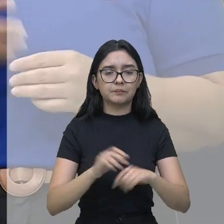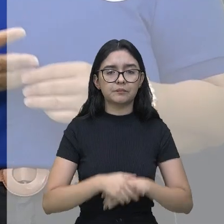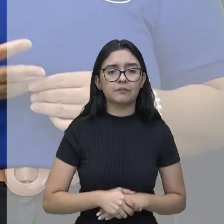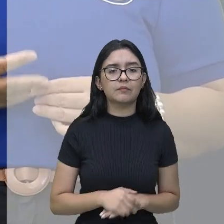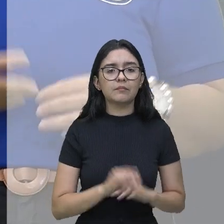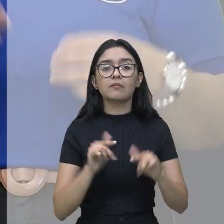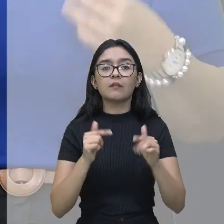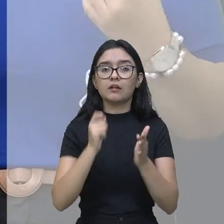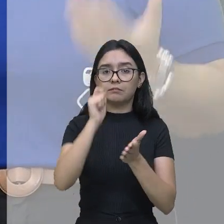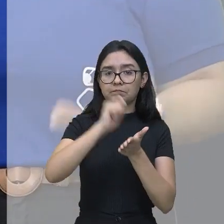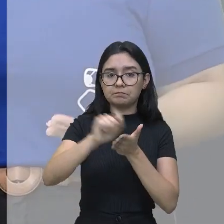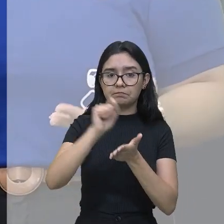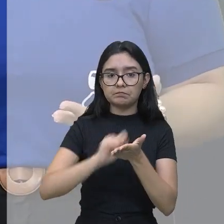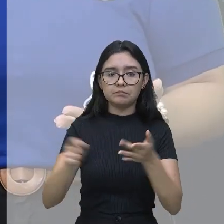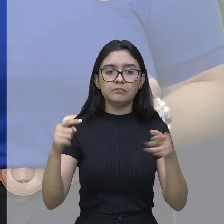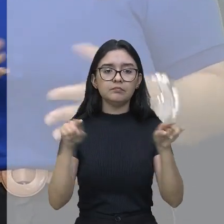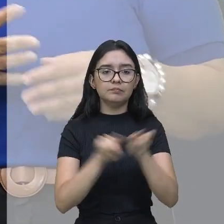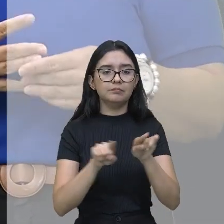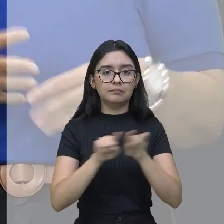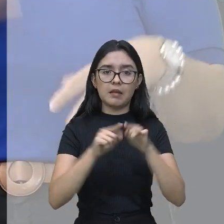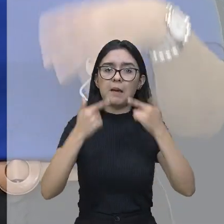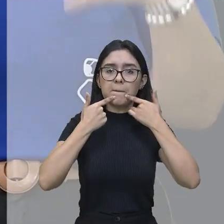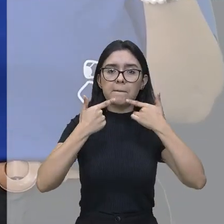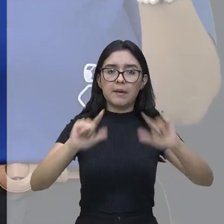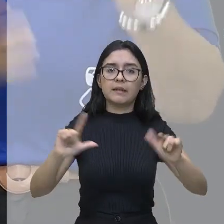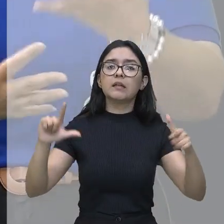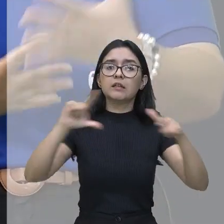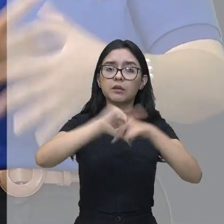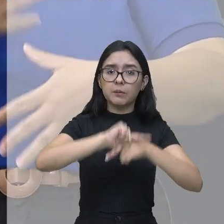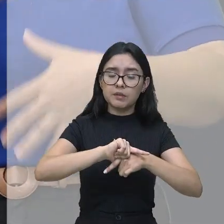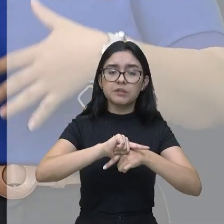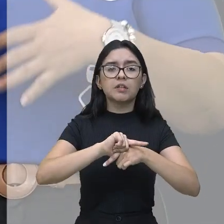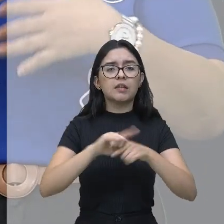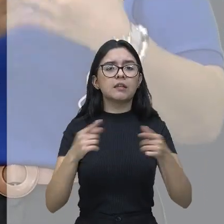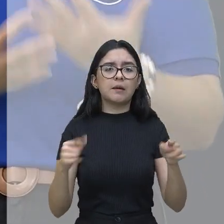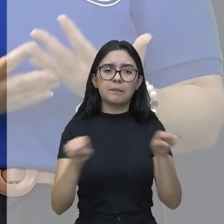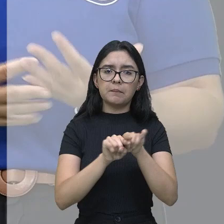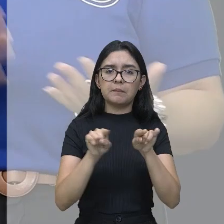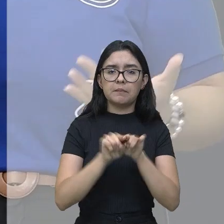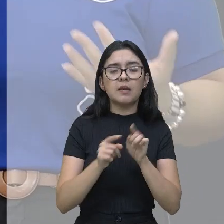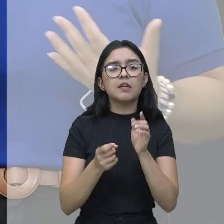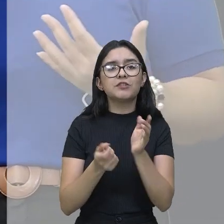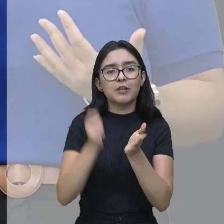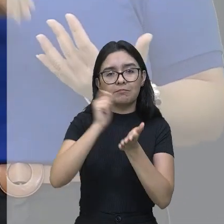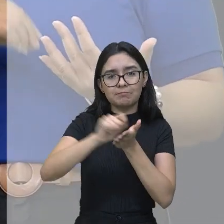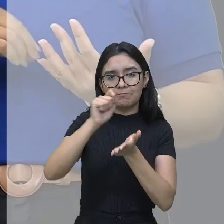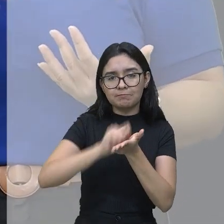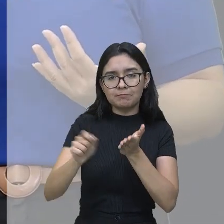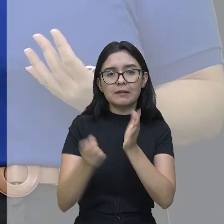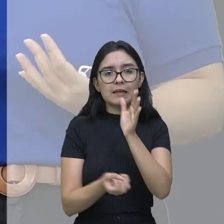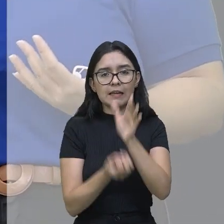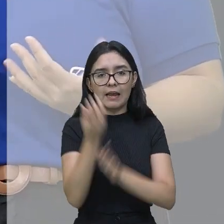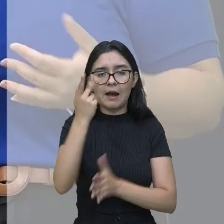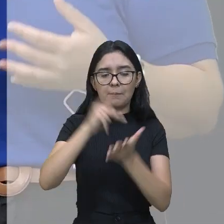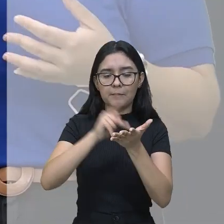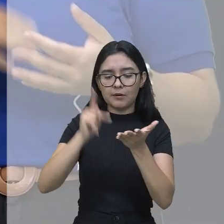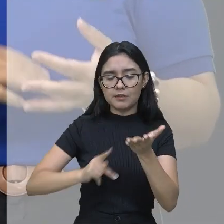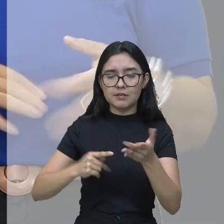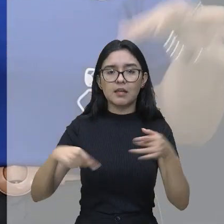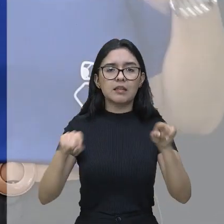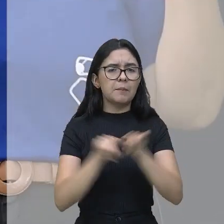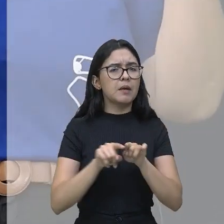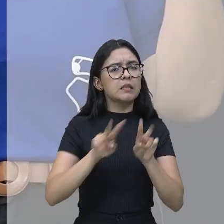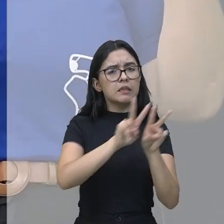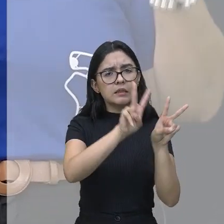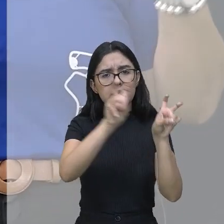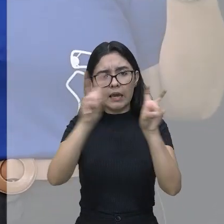é o caso aí da temática metalinguística, né? O ato de fazer poesia, o ato de escrever. Ele vai ter temática